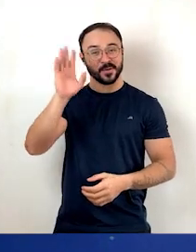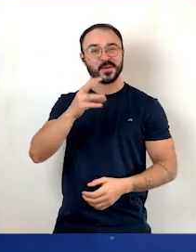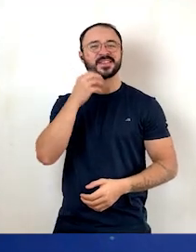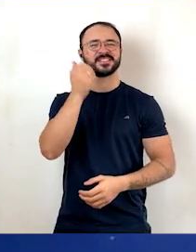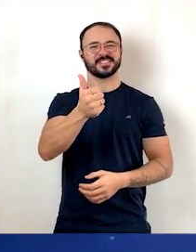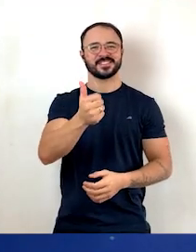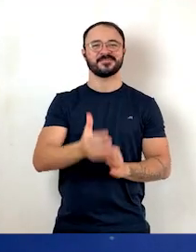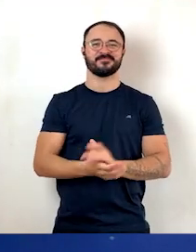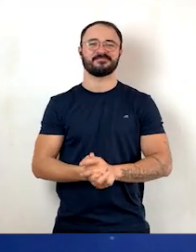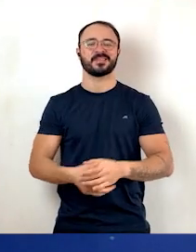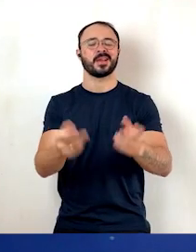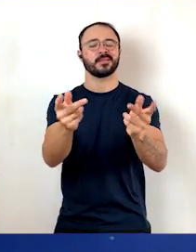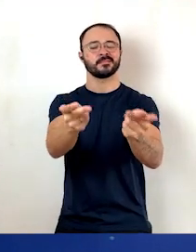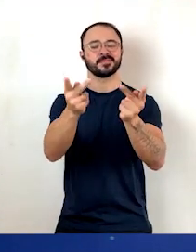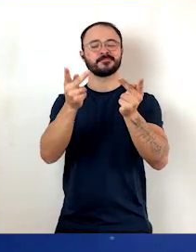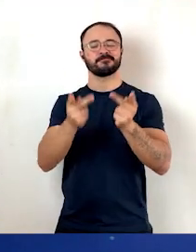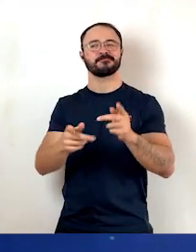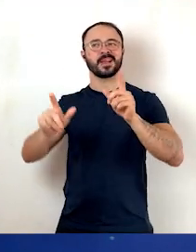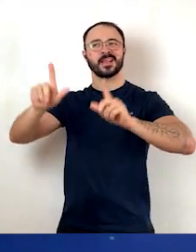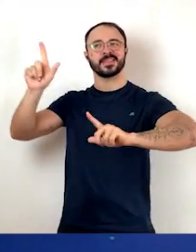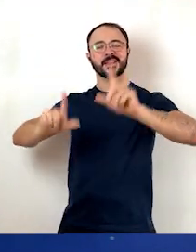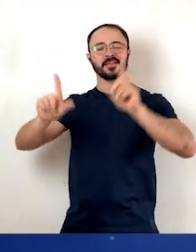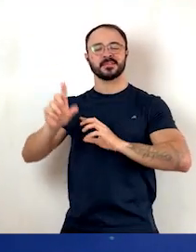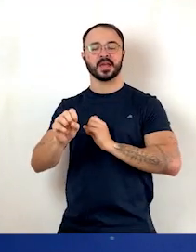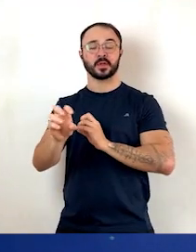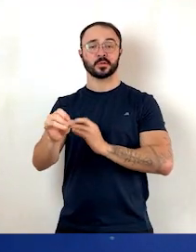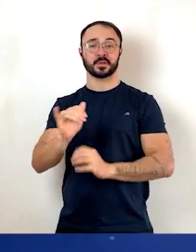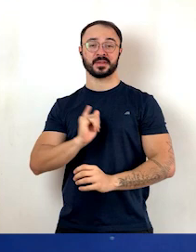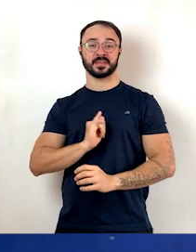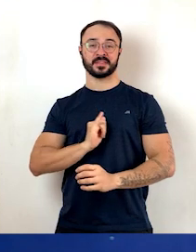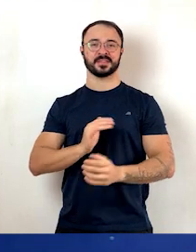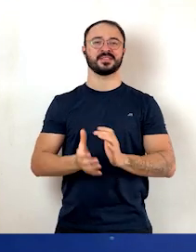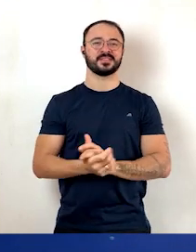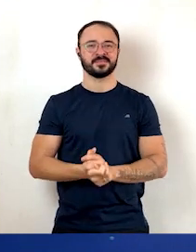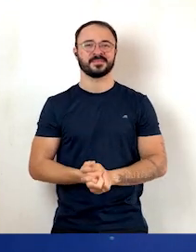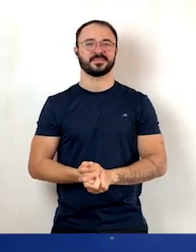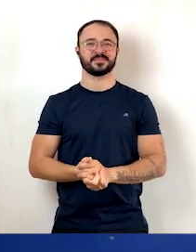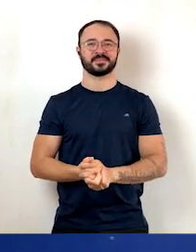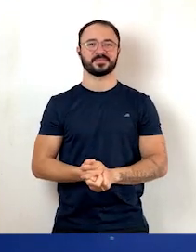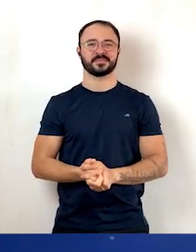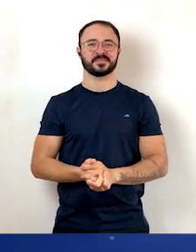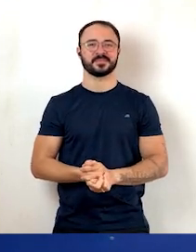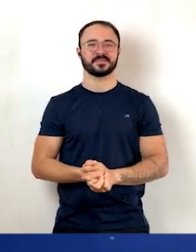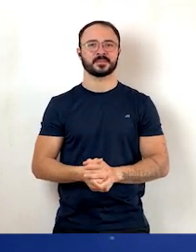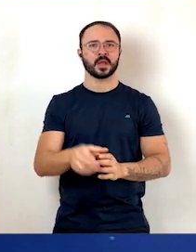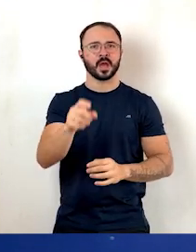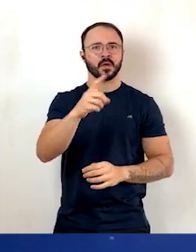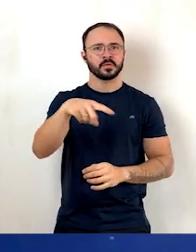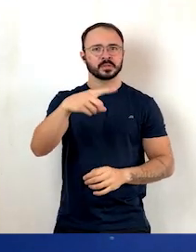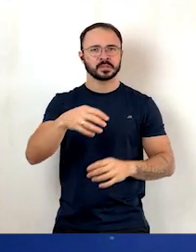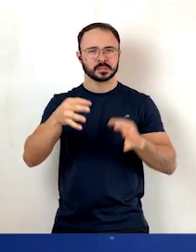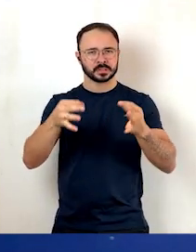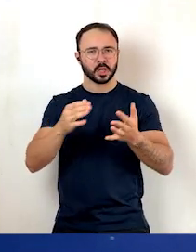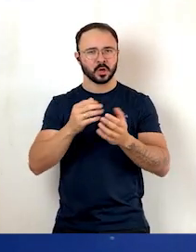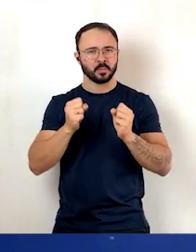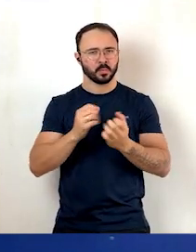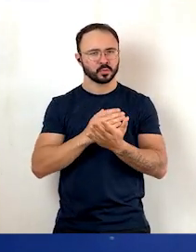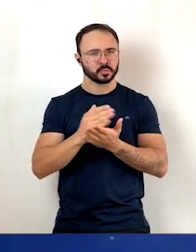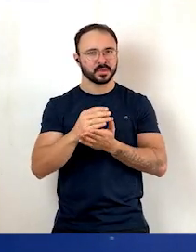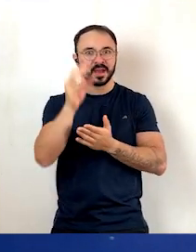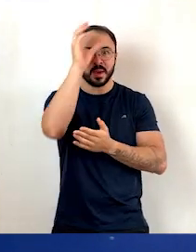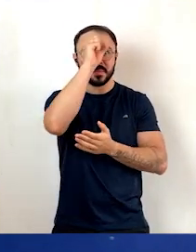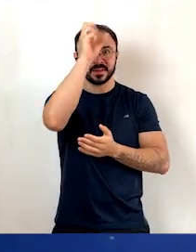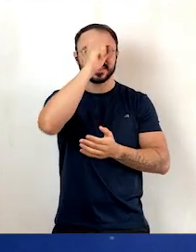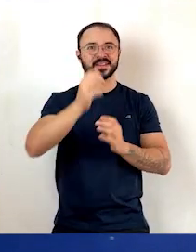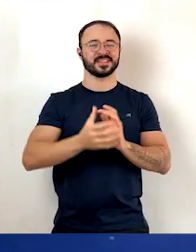Olá crianças tudo bem com vocês sejam bem-vindos a TV do Caíque o canal de Educação de Imperatriz vocês estão